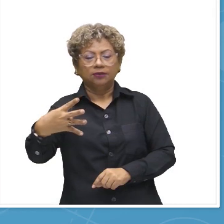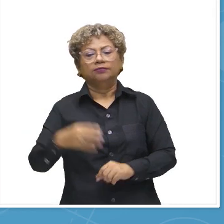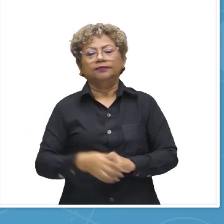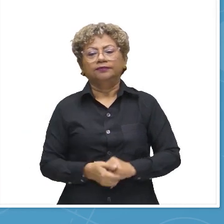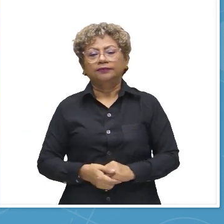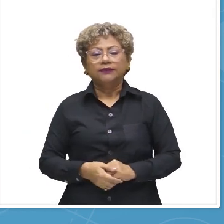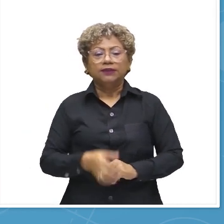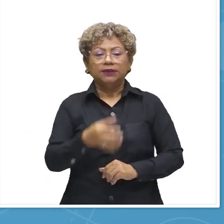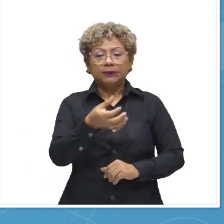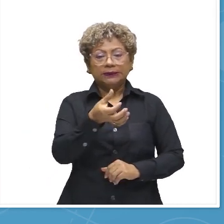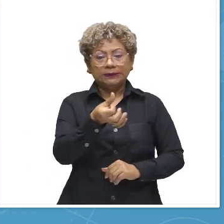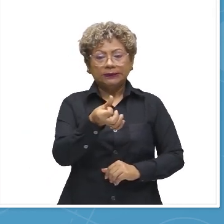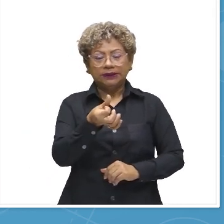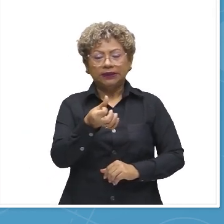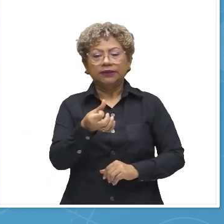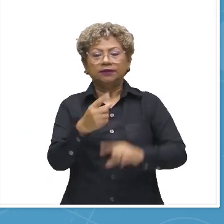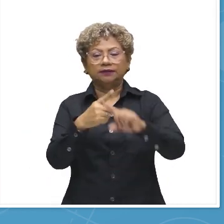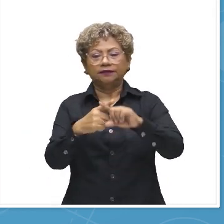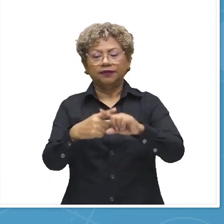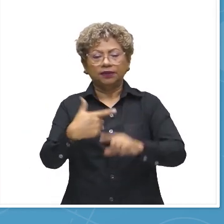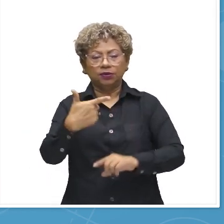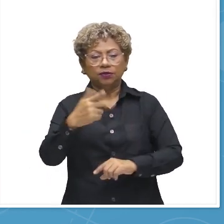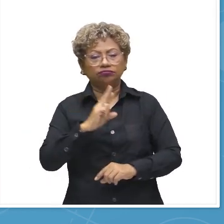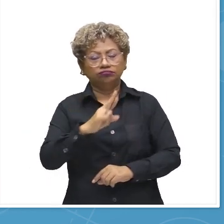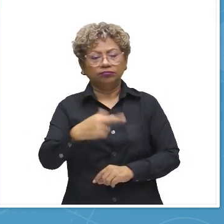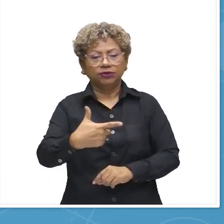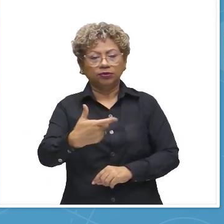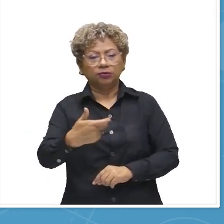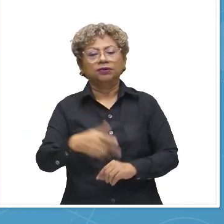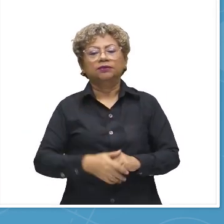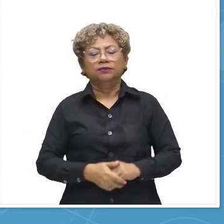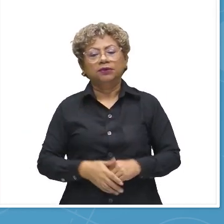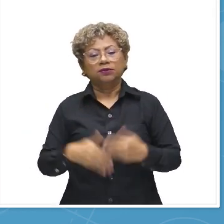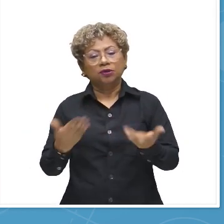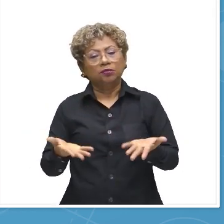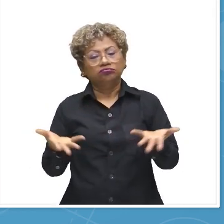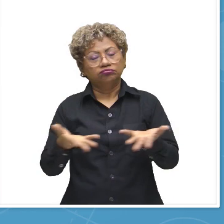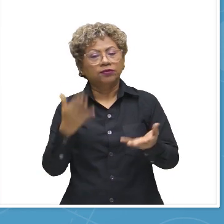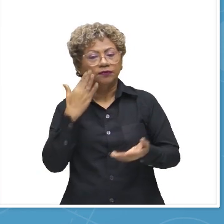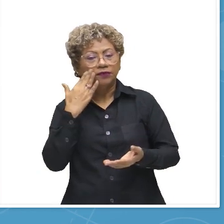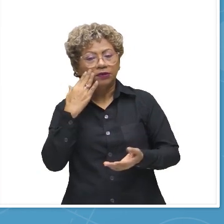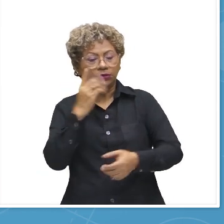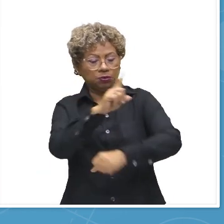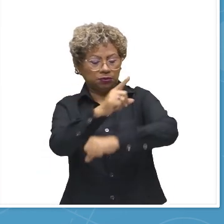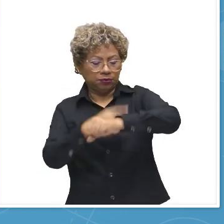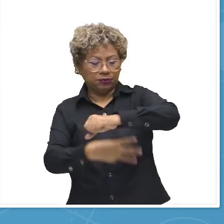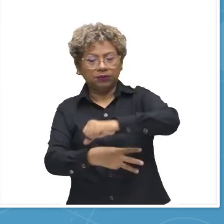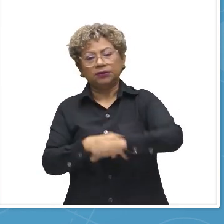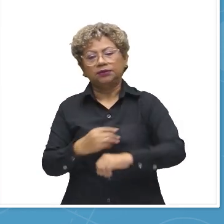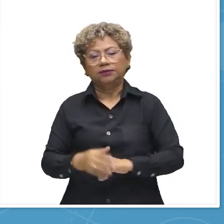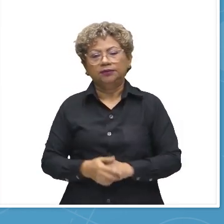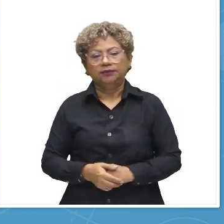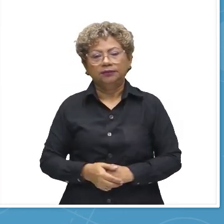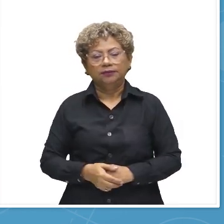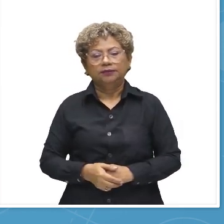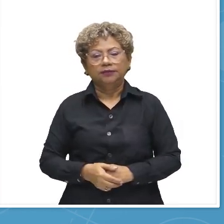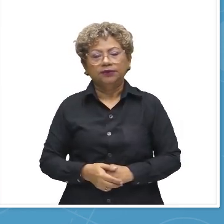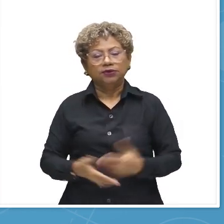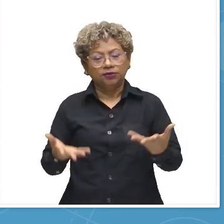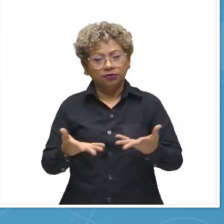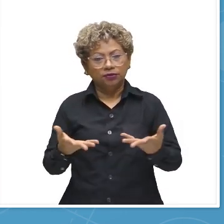tá? E aí depois nós podemos fazer o processo inverso, podemos também